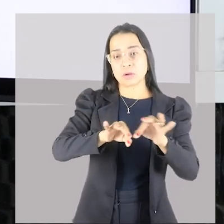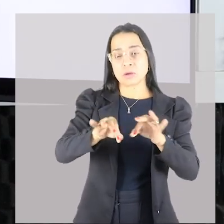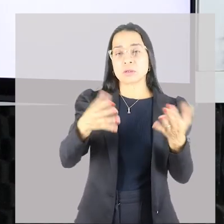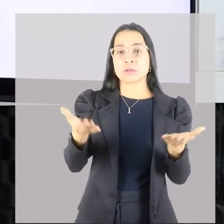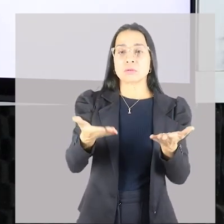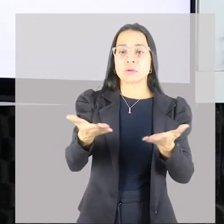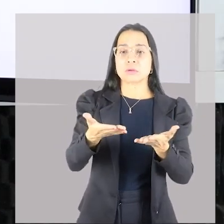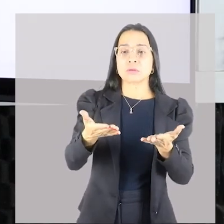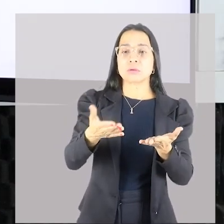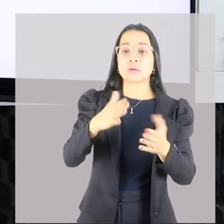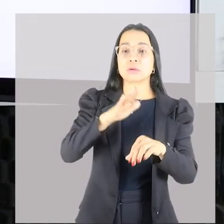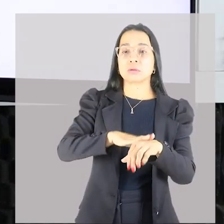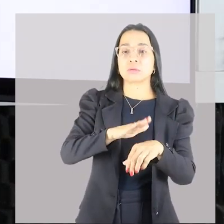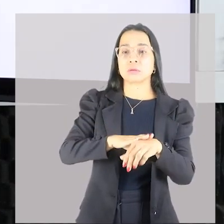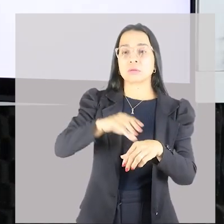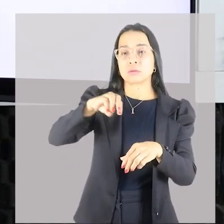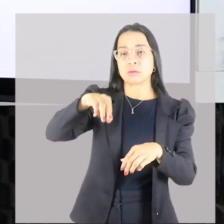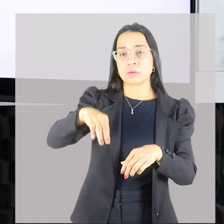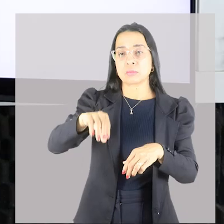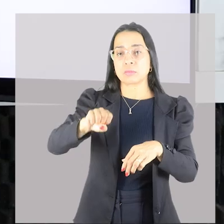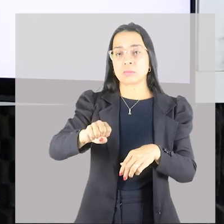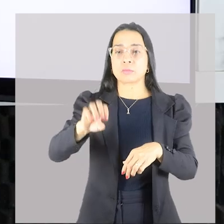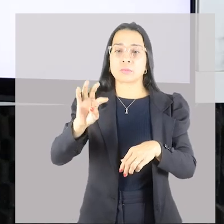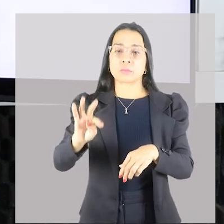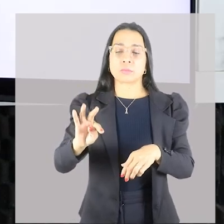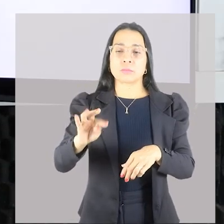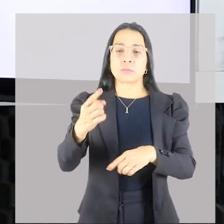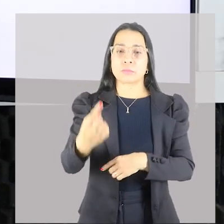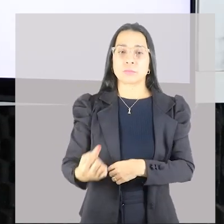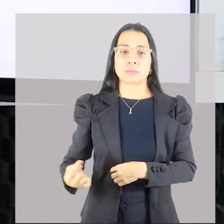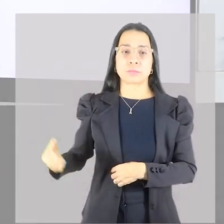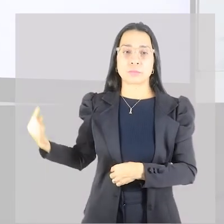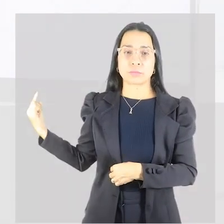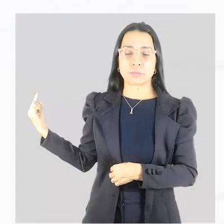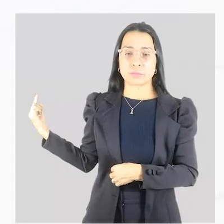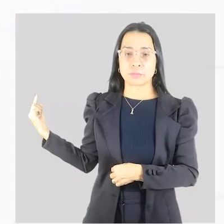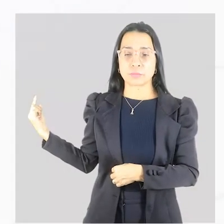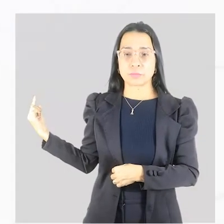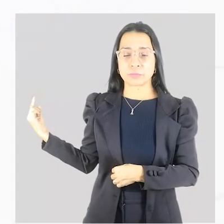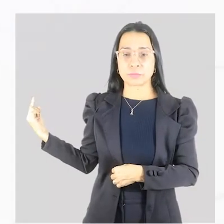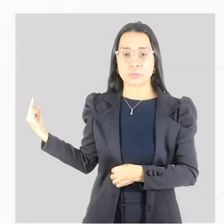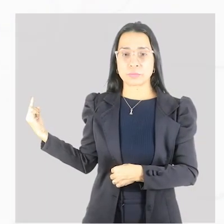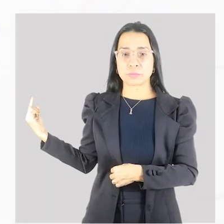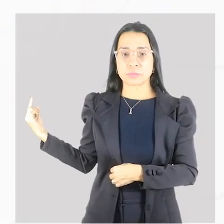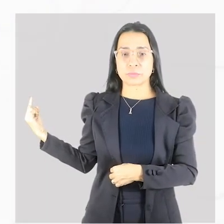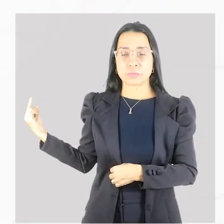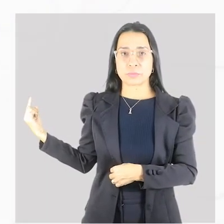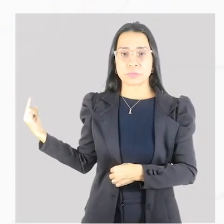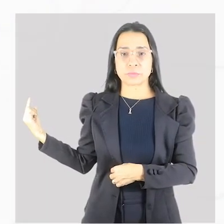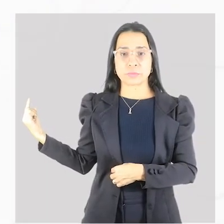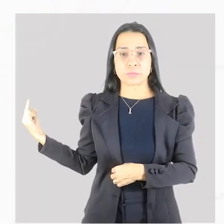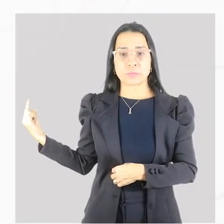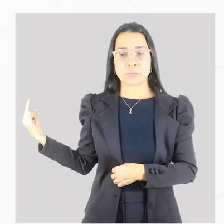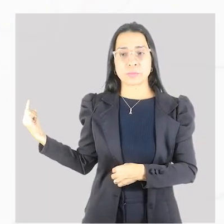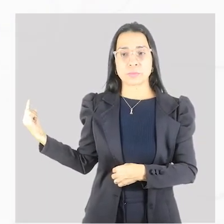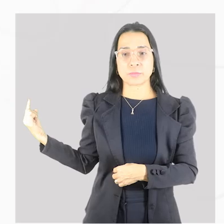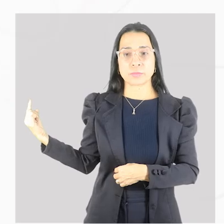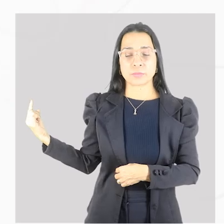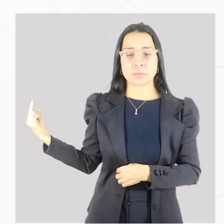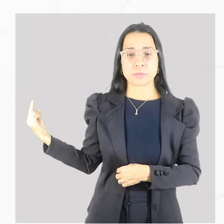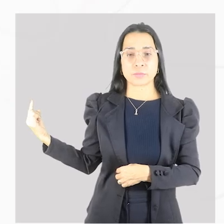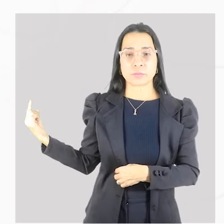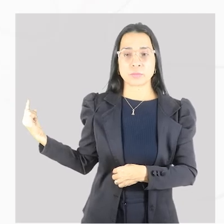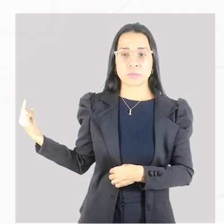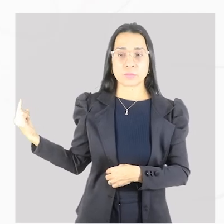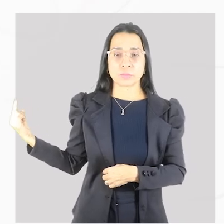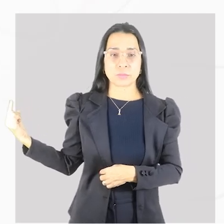formado por trabalhadores rurais de todas as regiões do país. A principal demanda de existência do MST